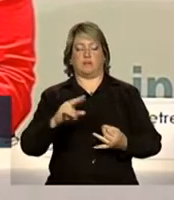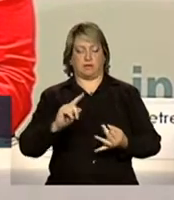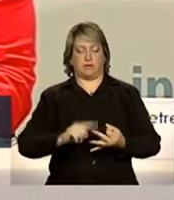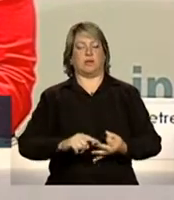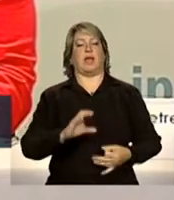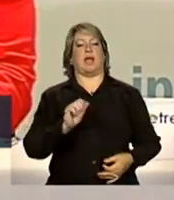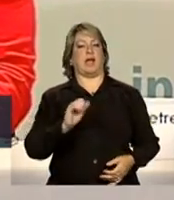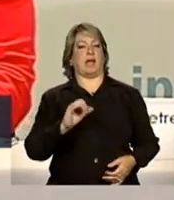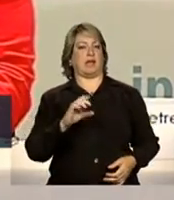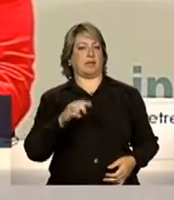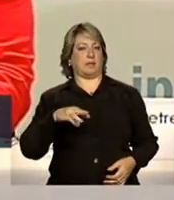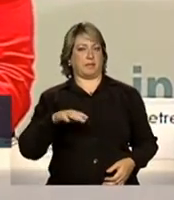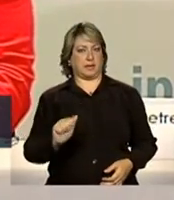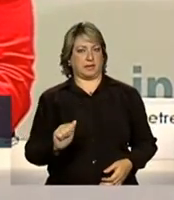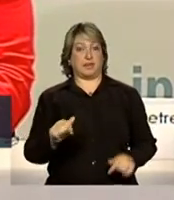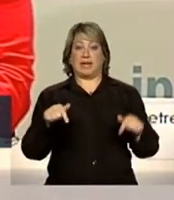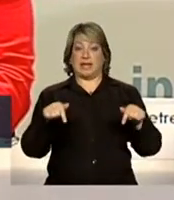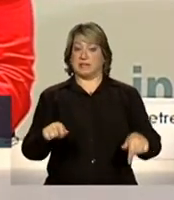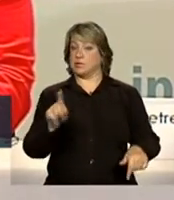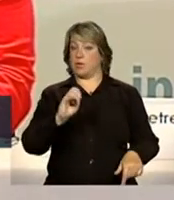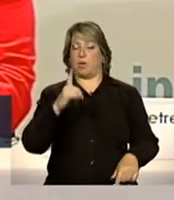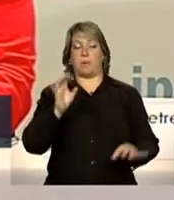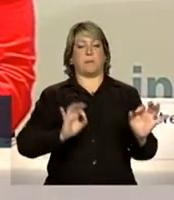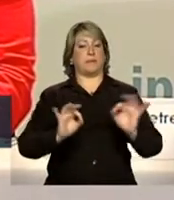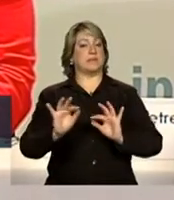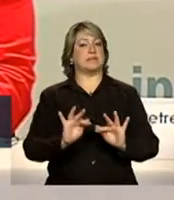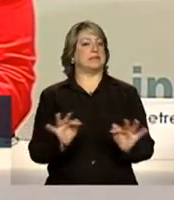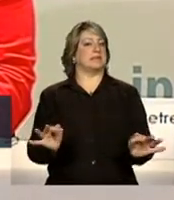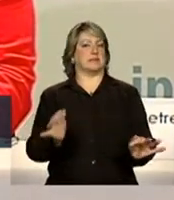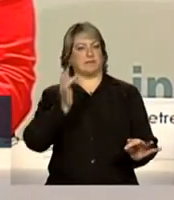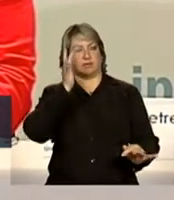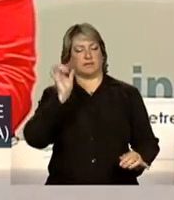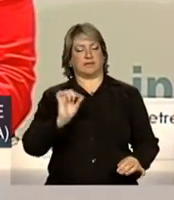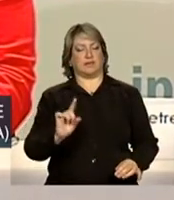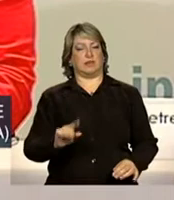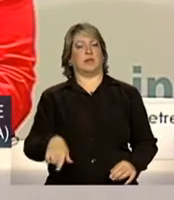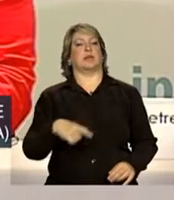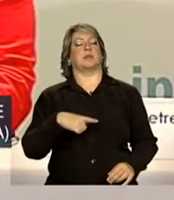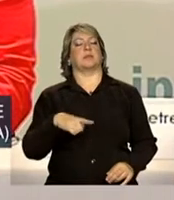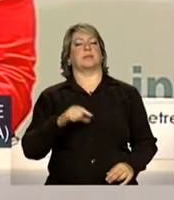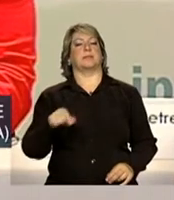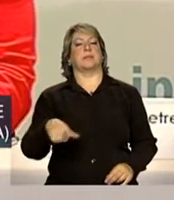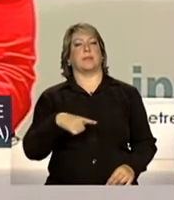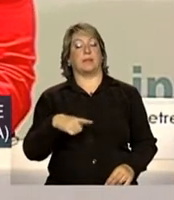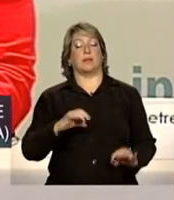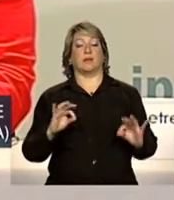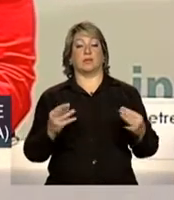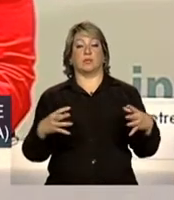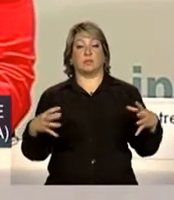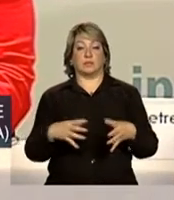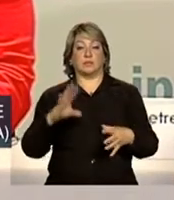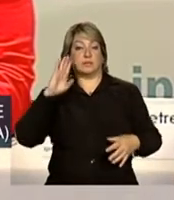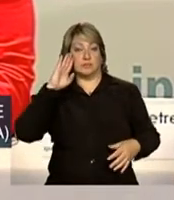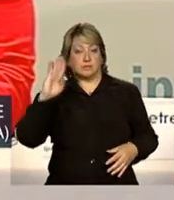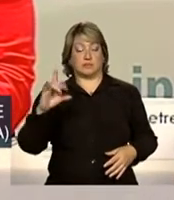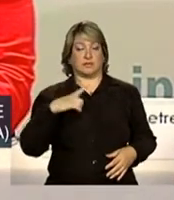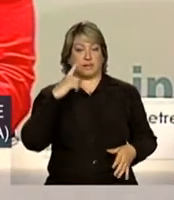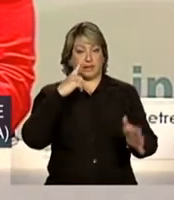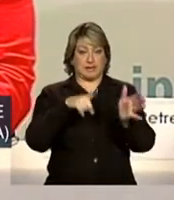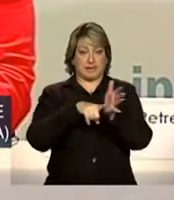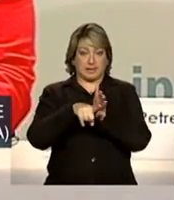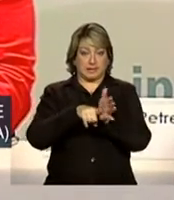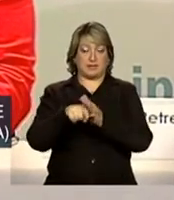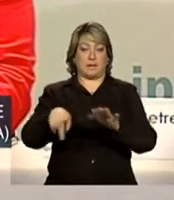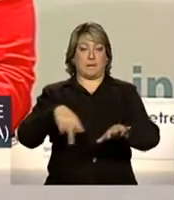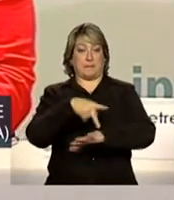academia. Este não é um projeto simples, uma vez que a perspectiva do mesmo considera a análise do país